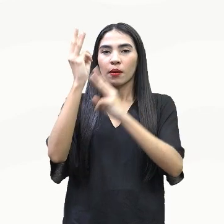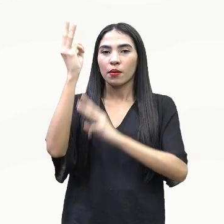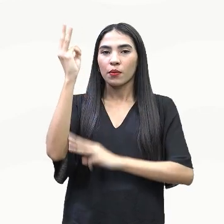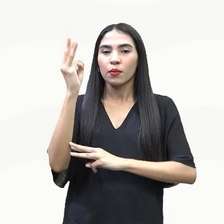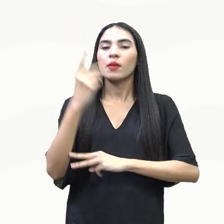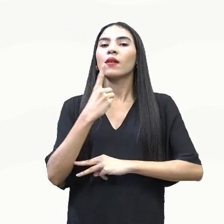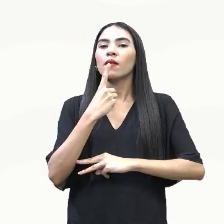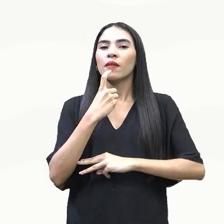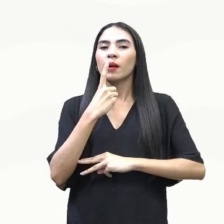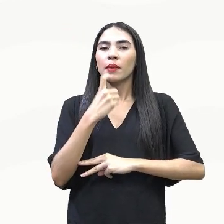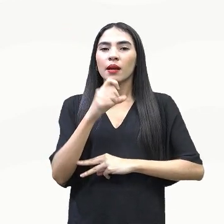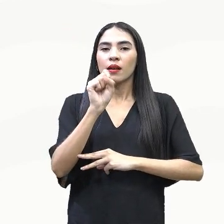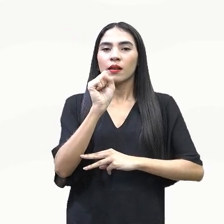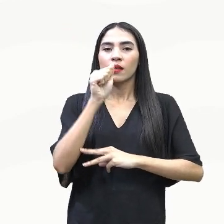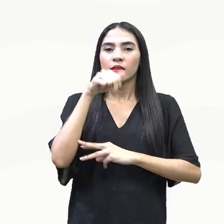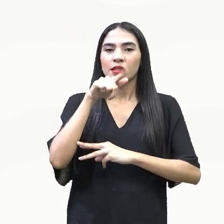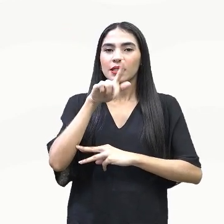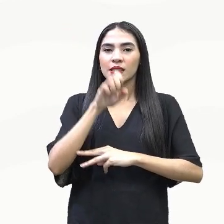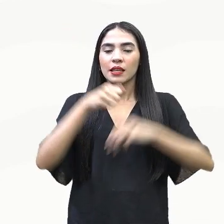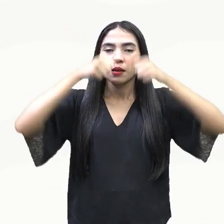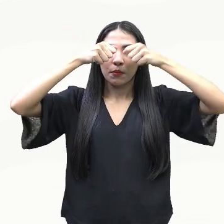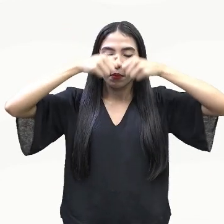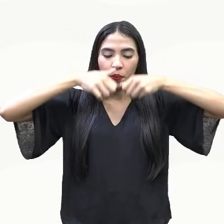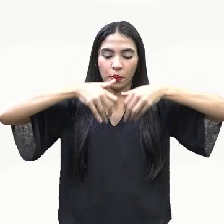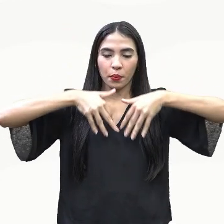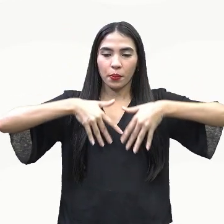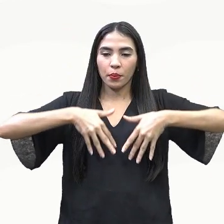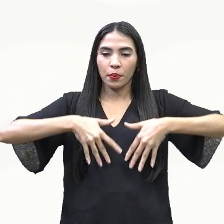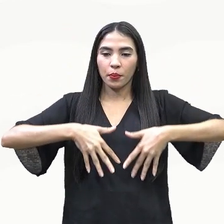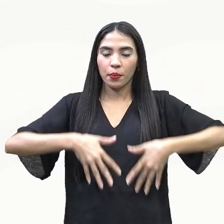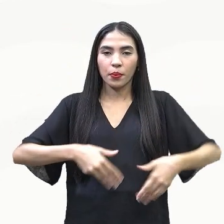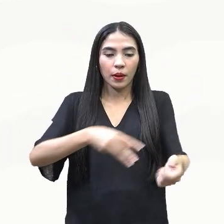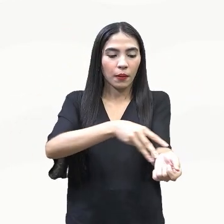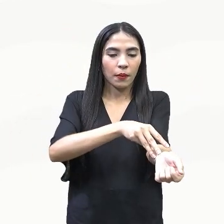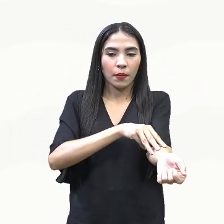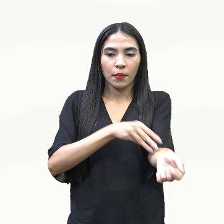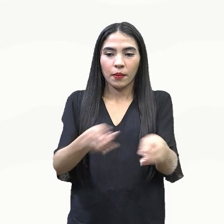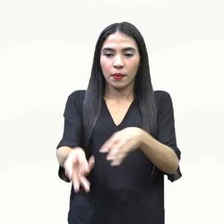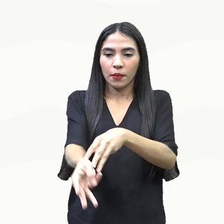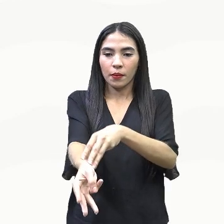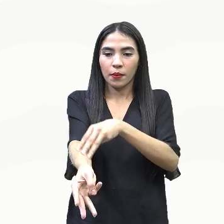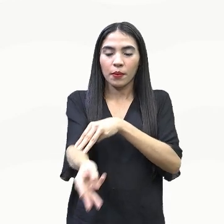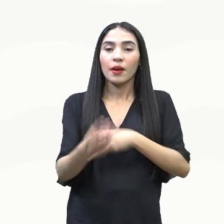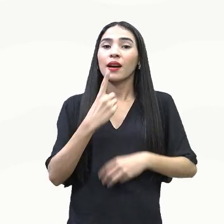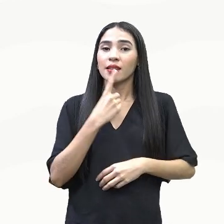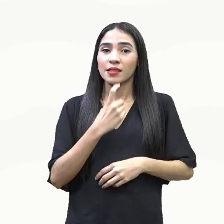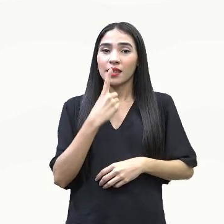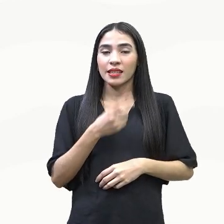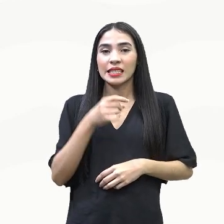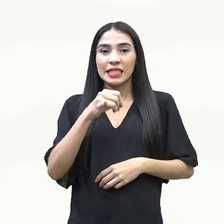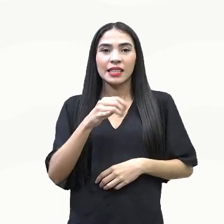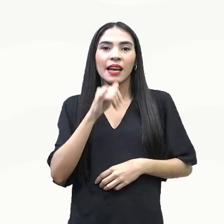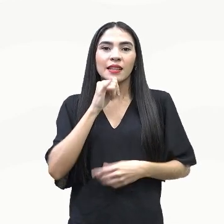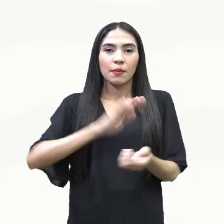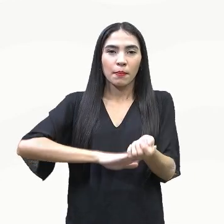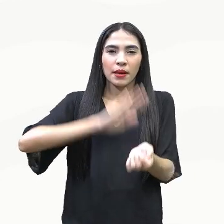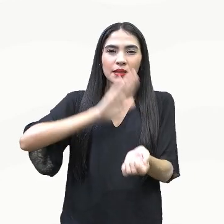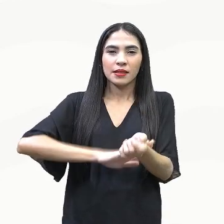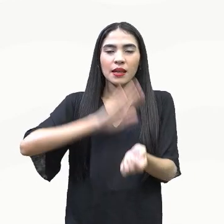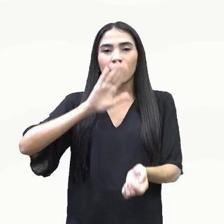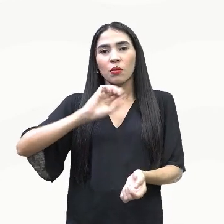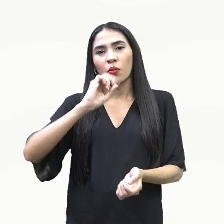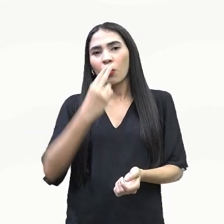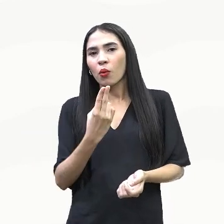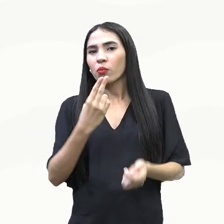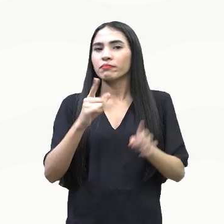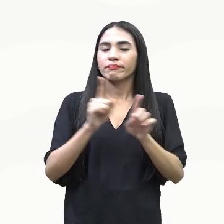todo o corpo, né? Ele está passando por todo o corpo, nas veias, o sangue é elevado, né? Se tem pressão alta, uma